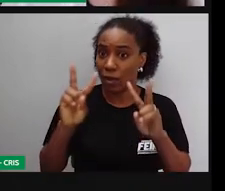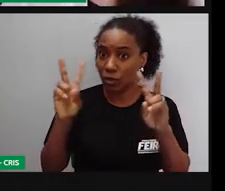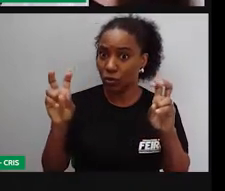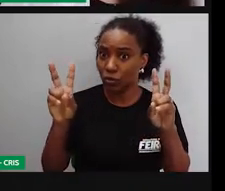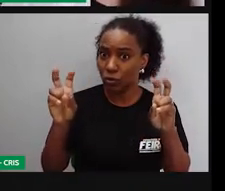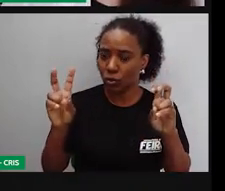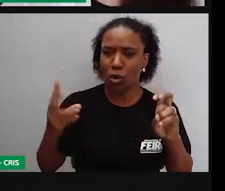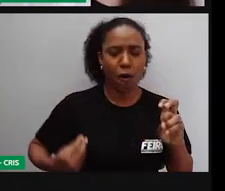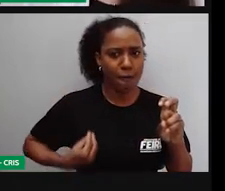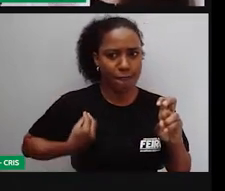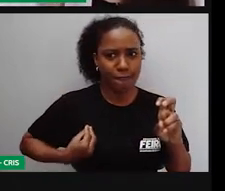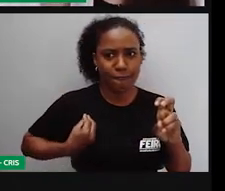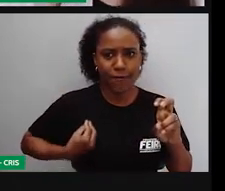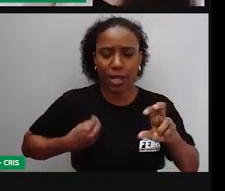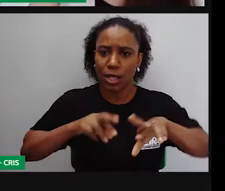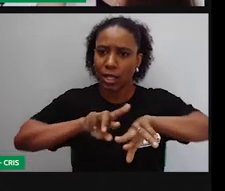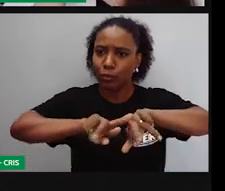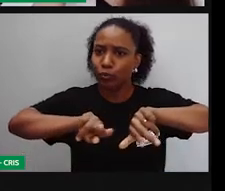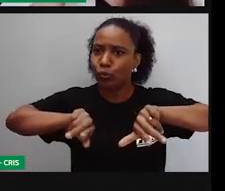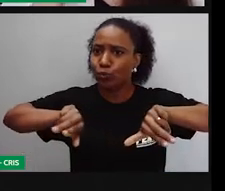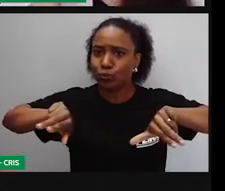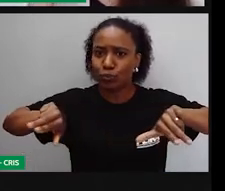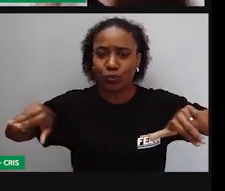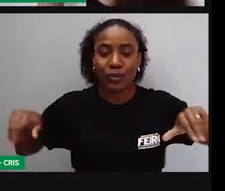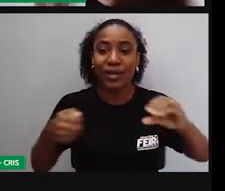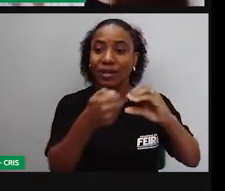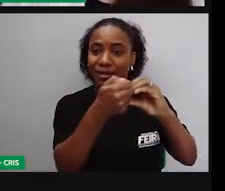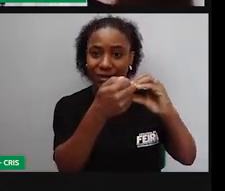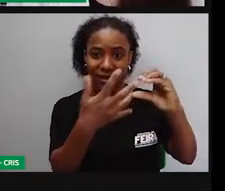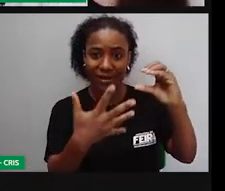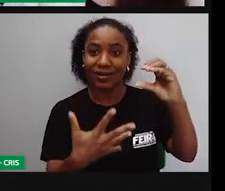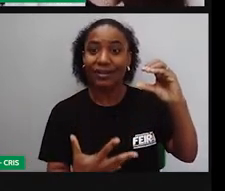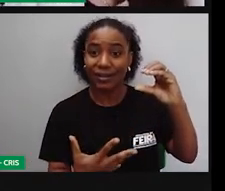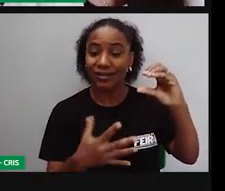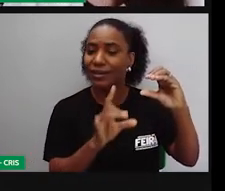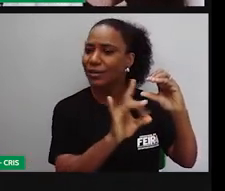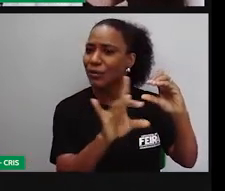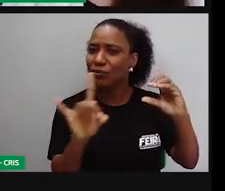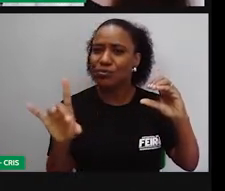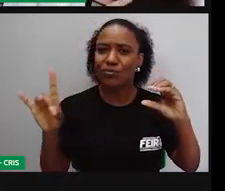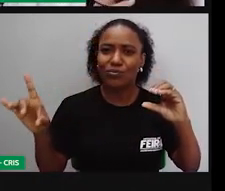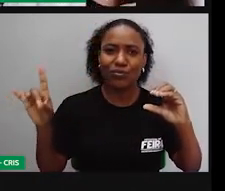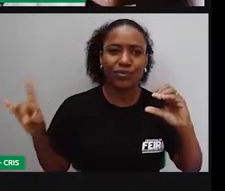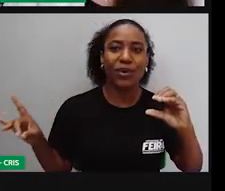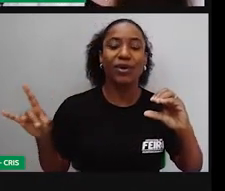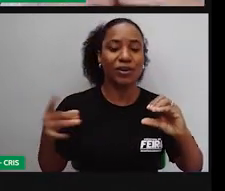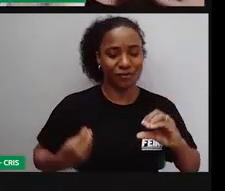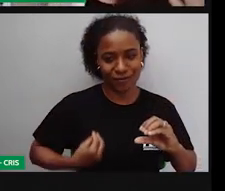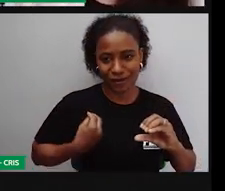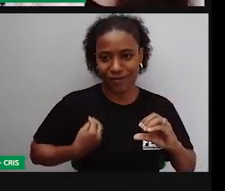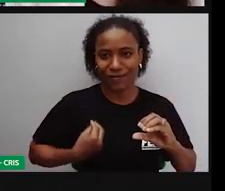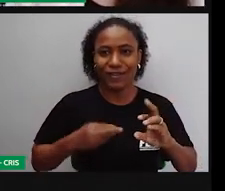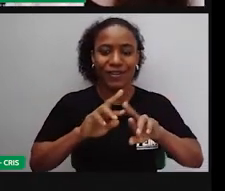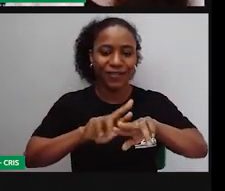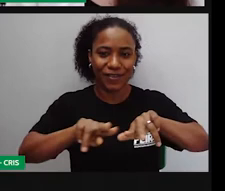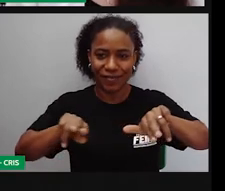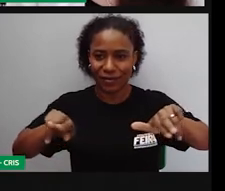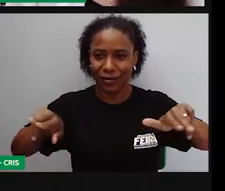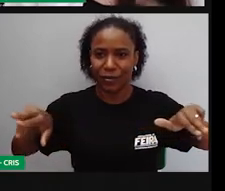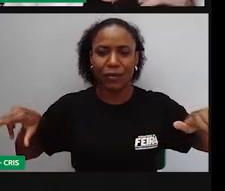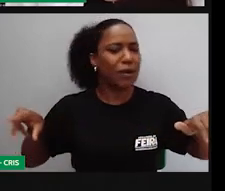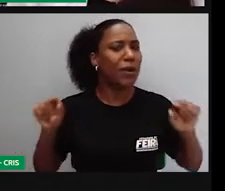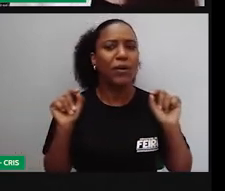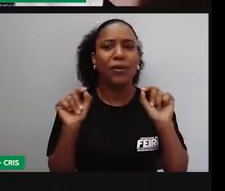vivos e as características dos seres vivos. O que é que nos caracteriza como ser